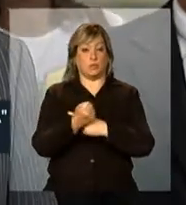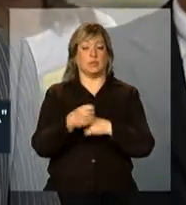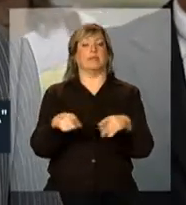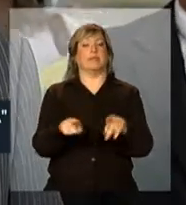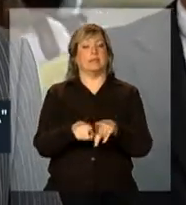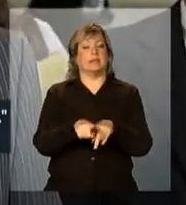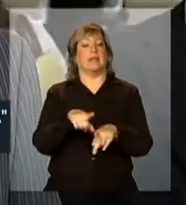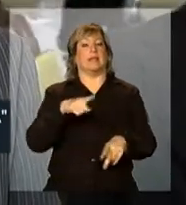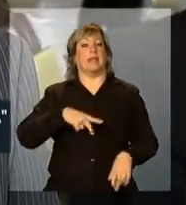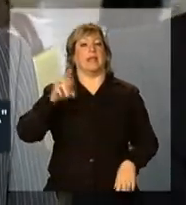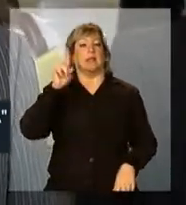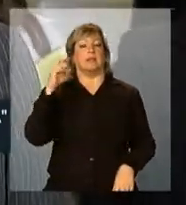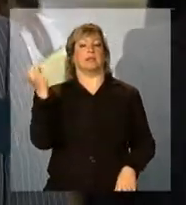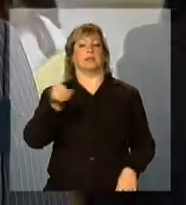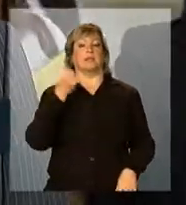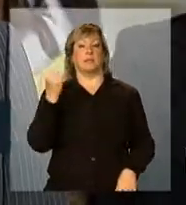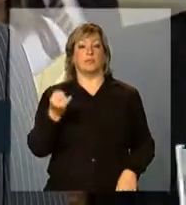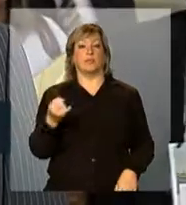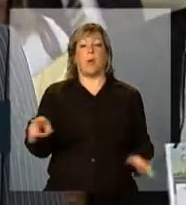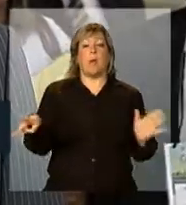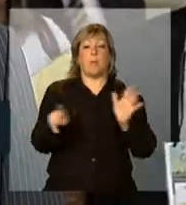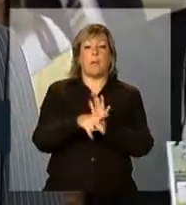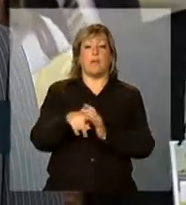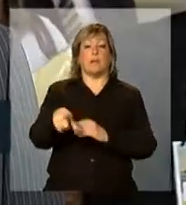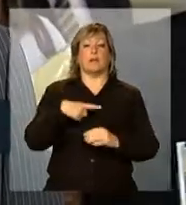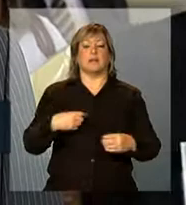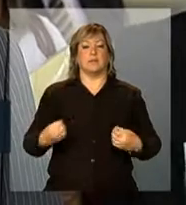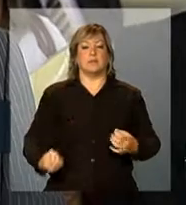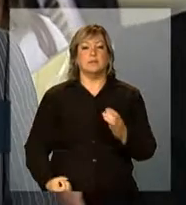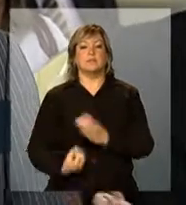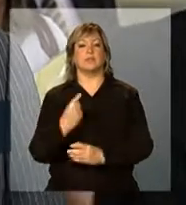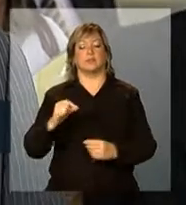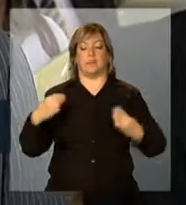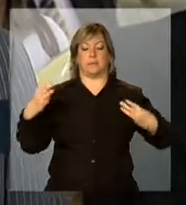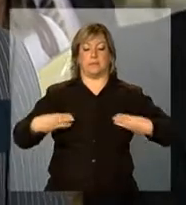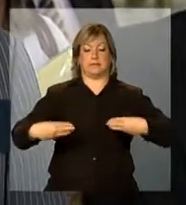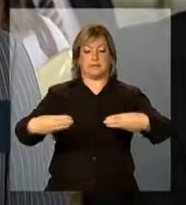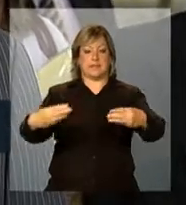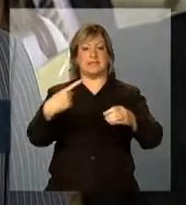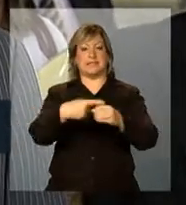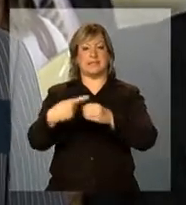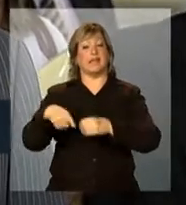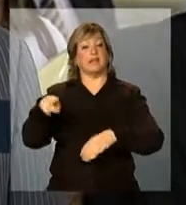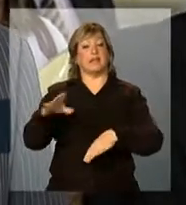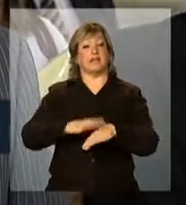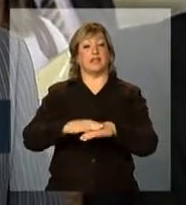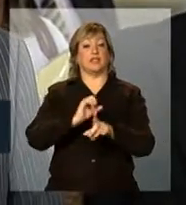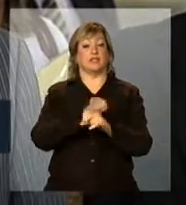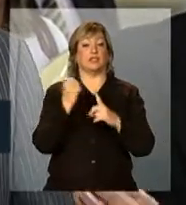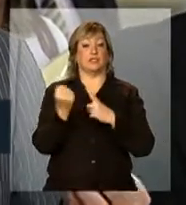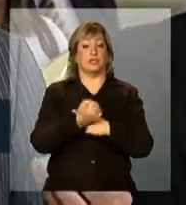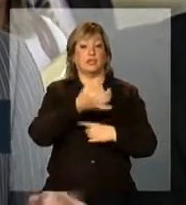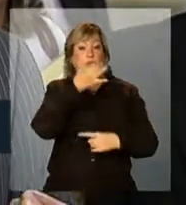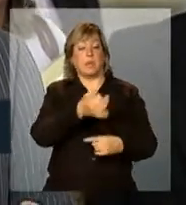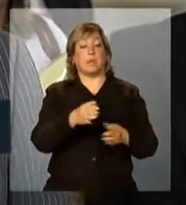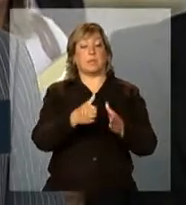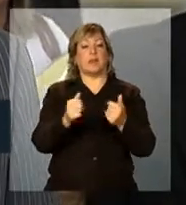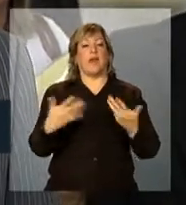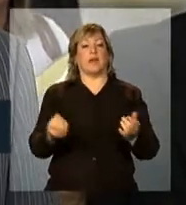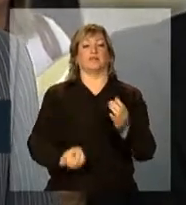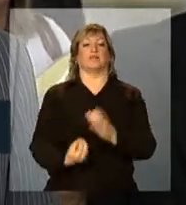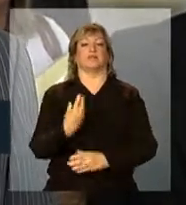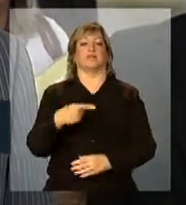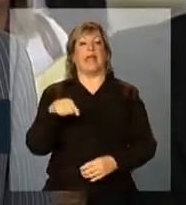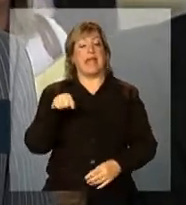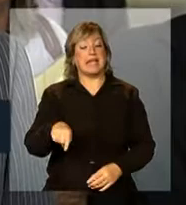importante na criação do próprio Ministério das Cidades, que nasceu de uma demanda social. E nessa questão